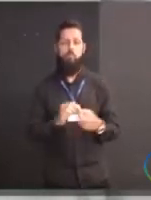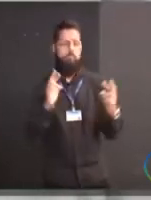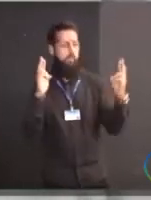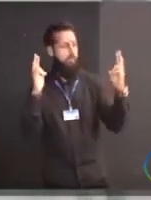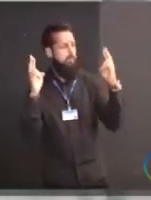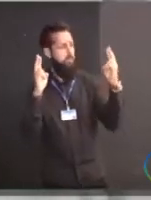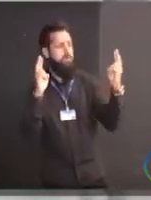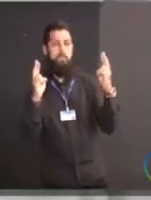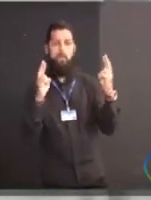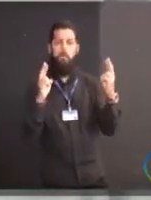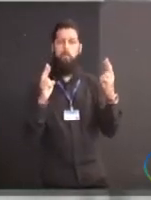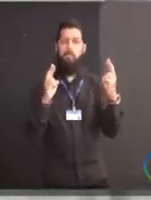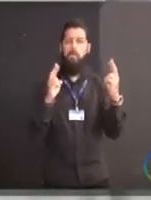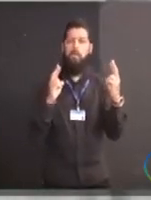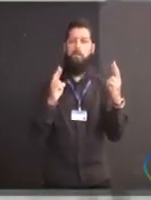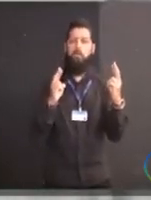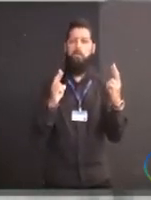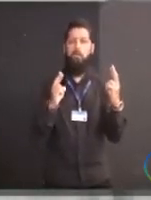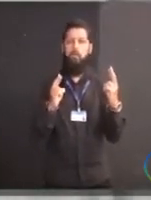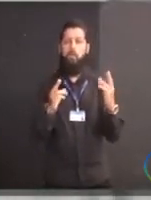entre os homens.